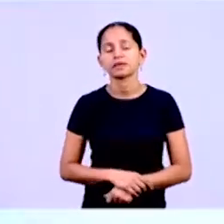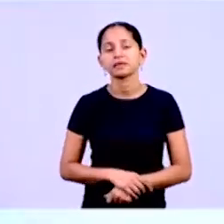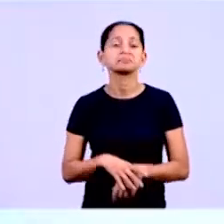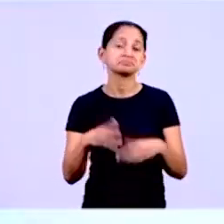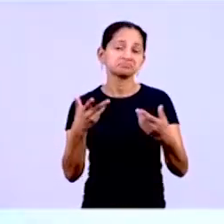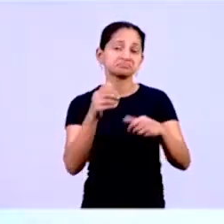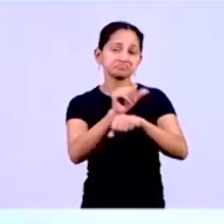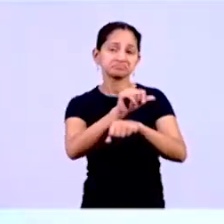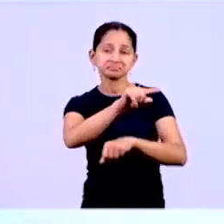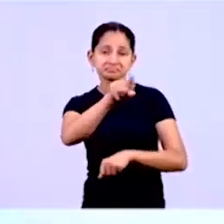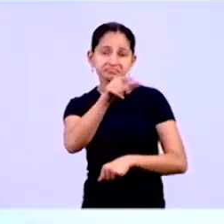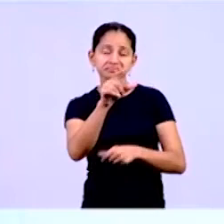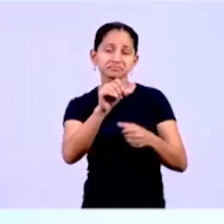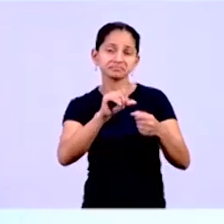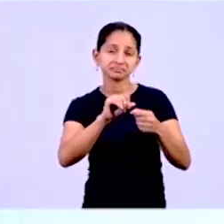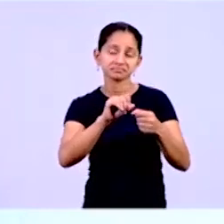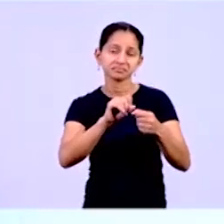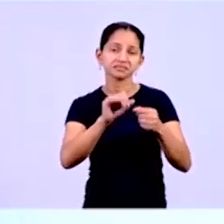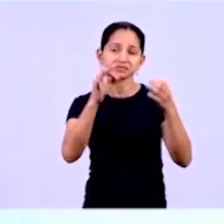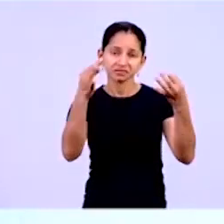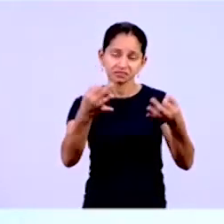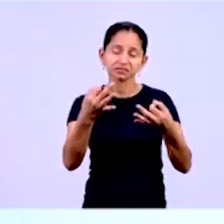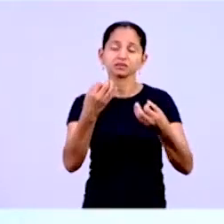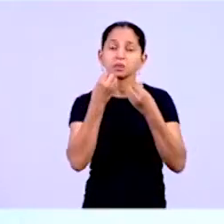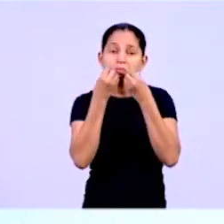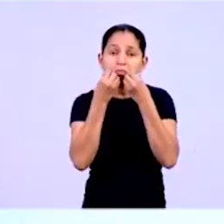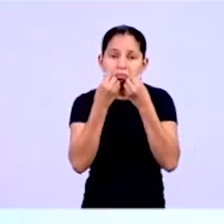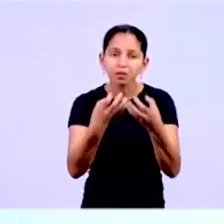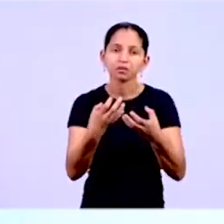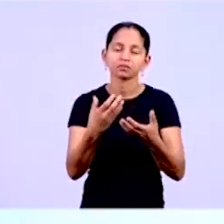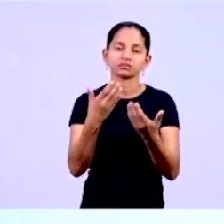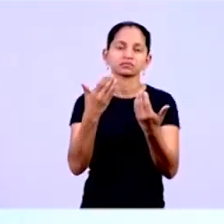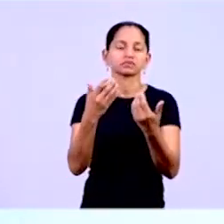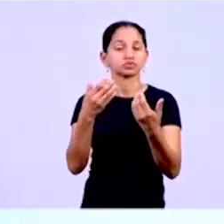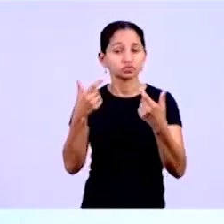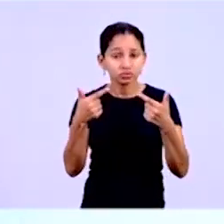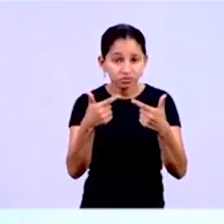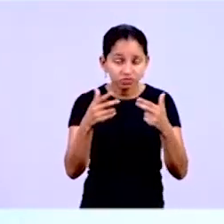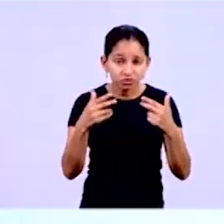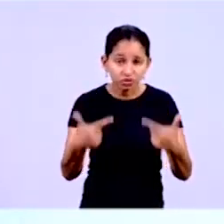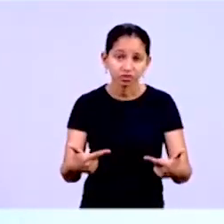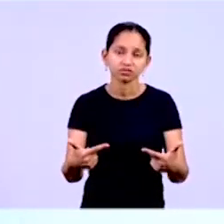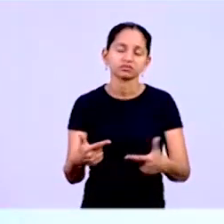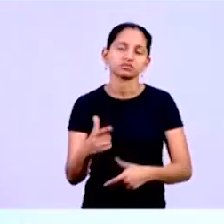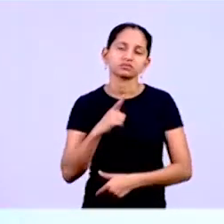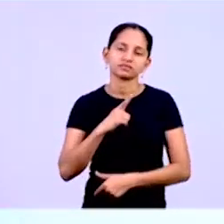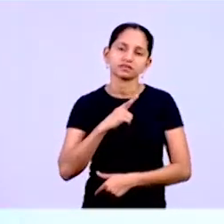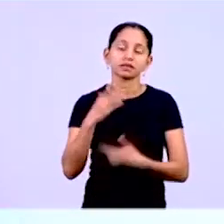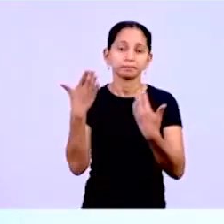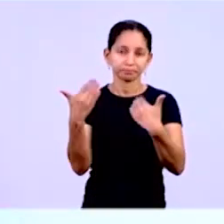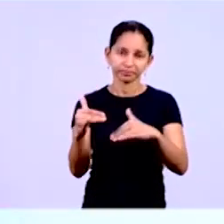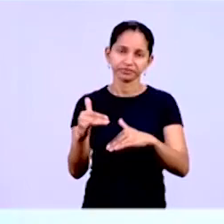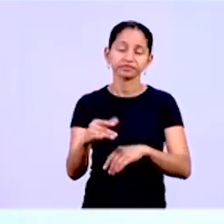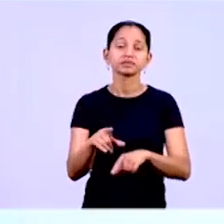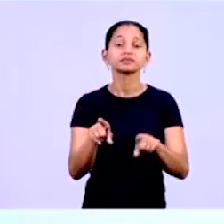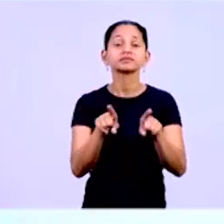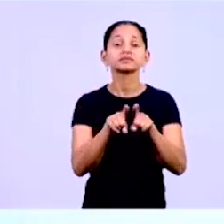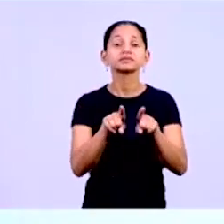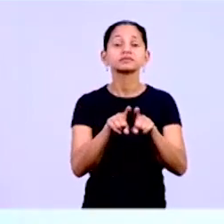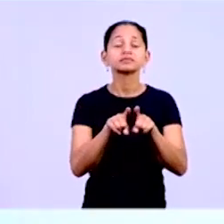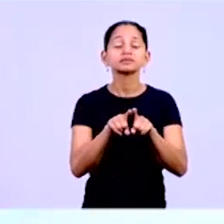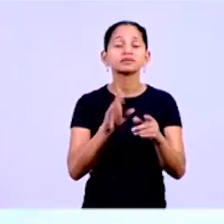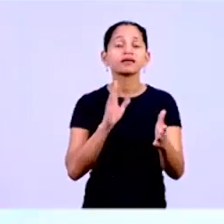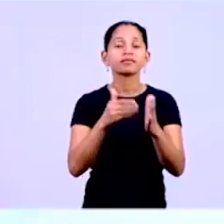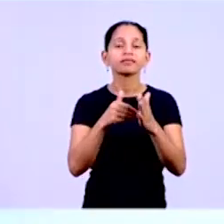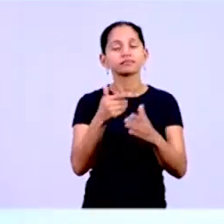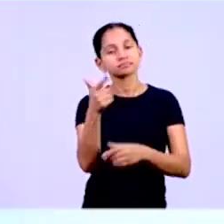e espero que vocês estejam muito bem aí. Boa sorte nessa prova e